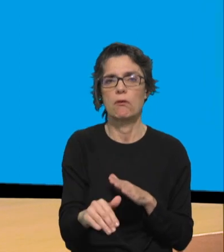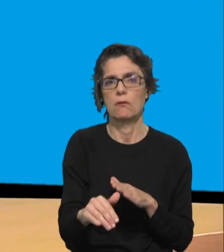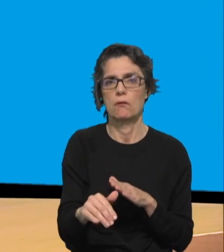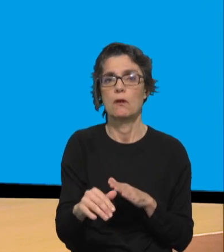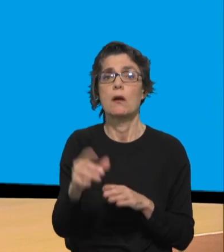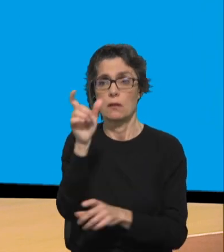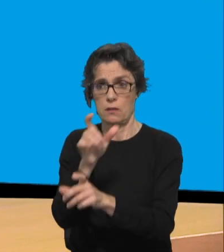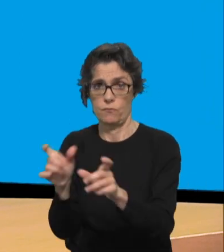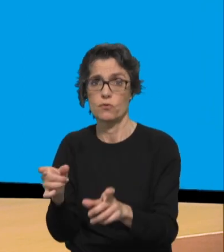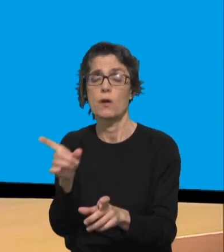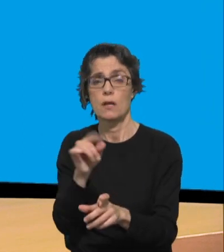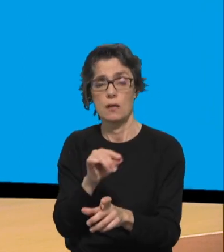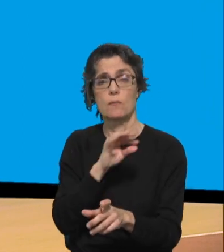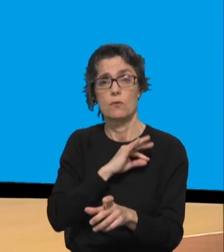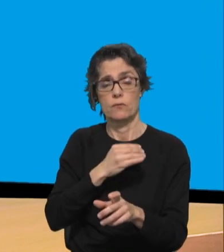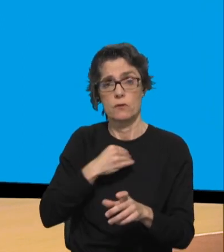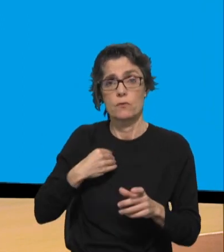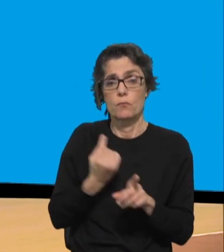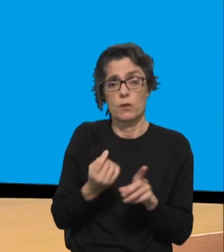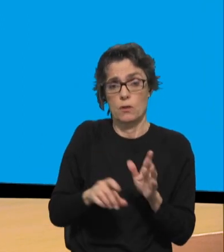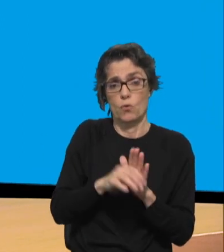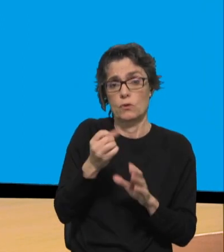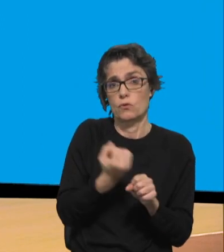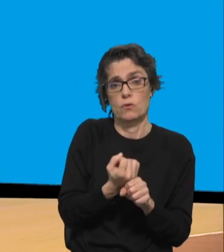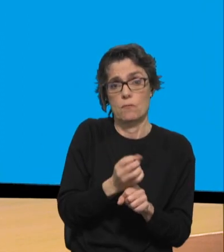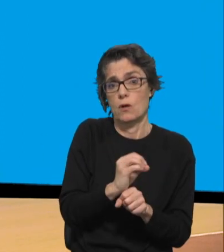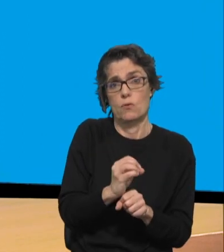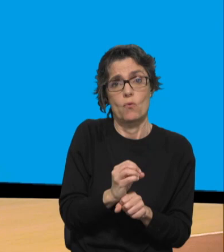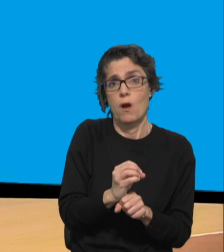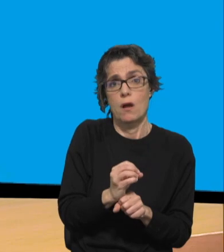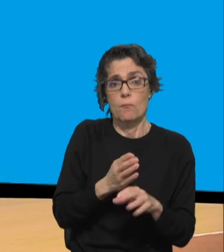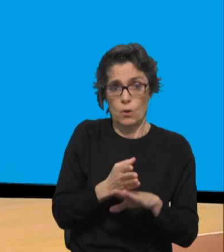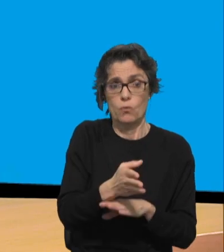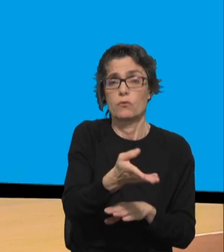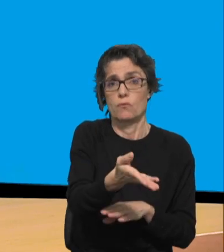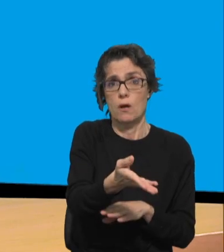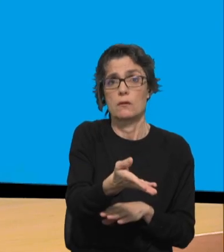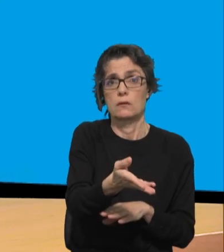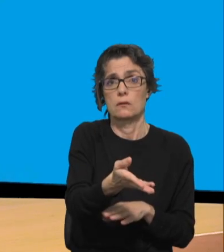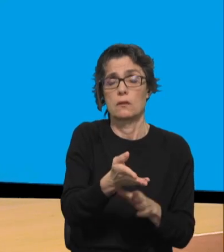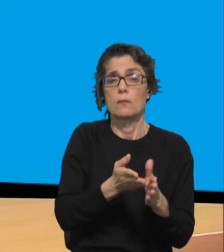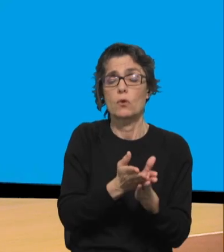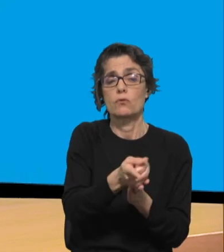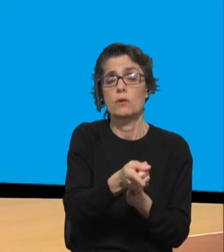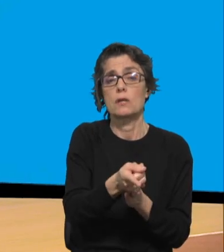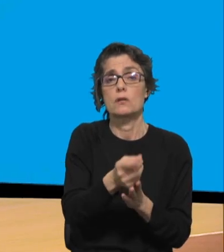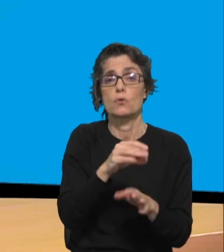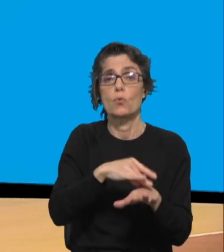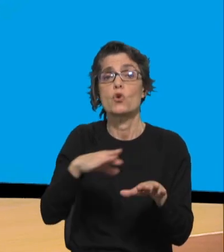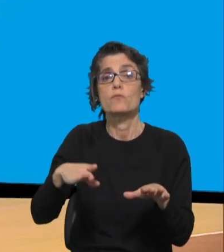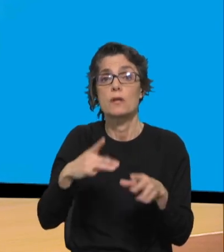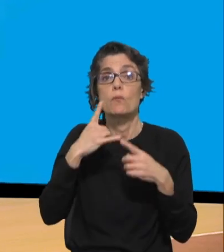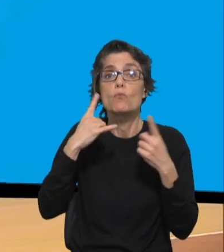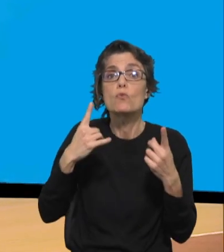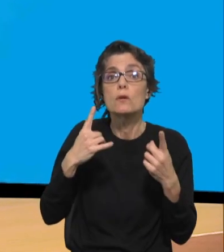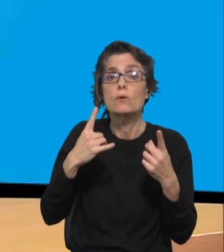de saúde que, porque não encontram condições adequadas para permanecerem naquilo que anteriormente eram hospitais públicos